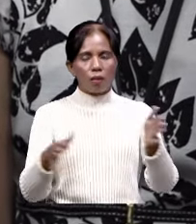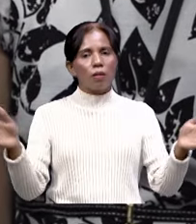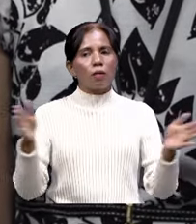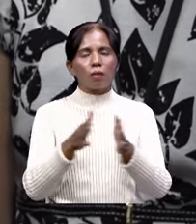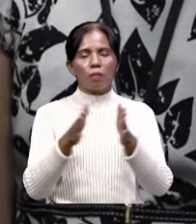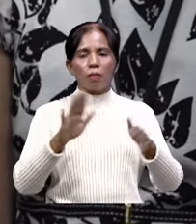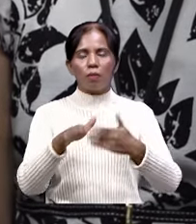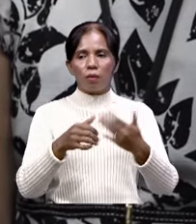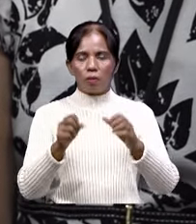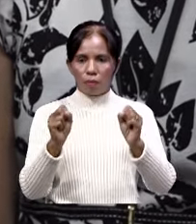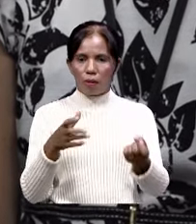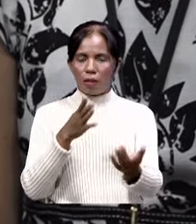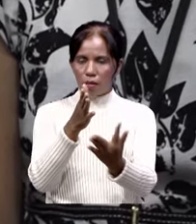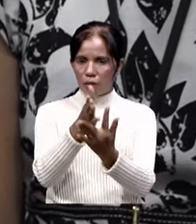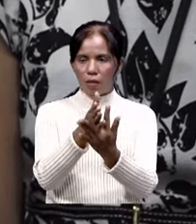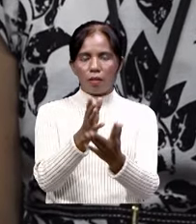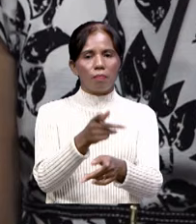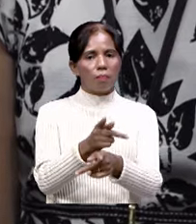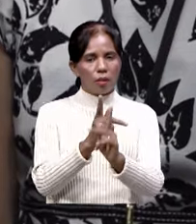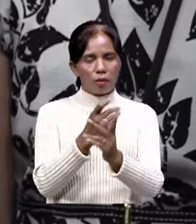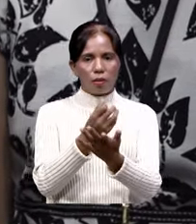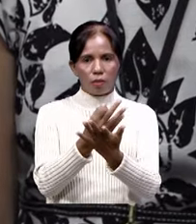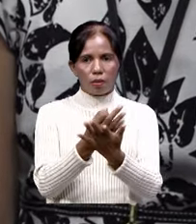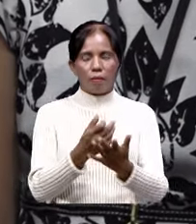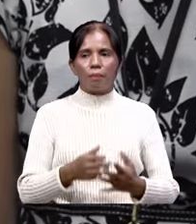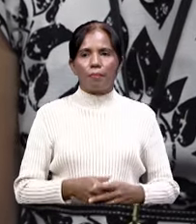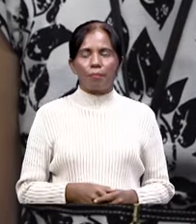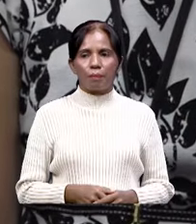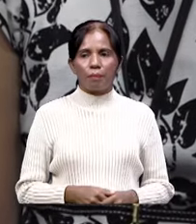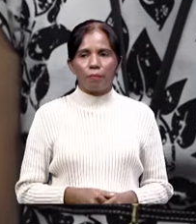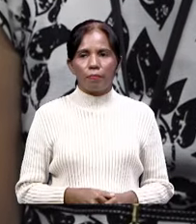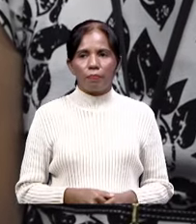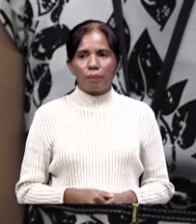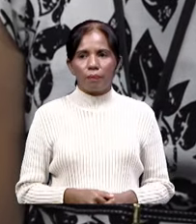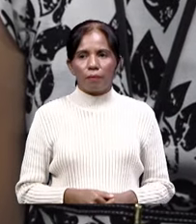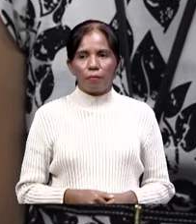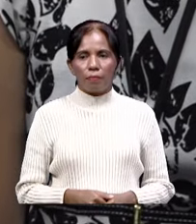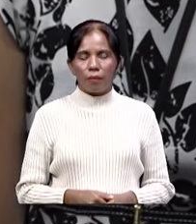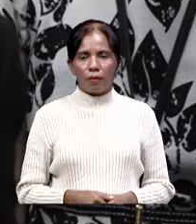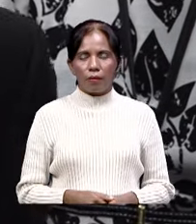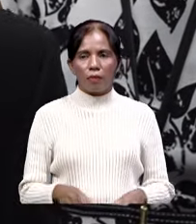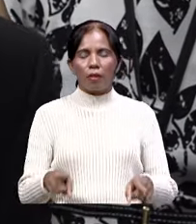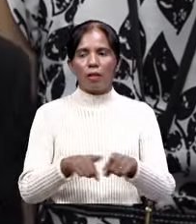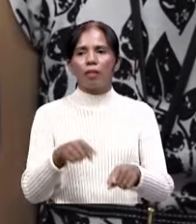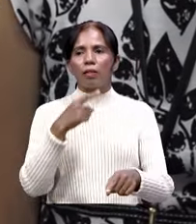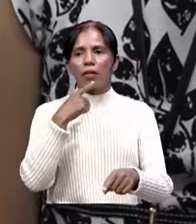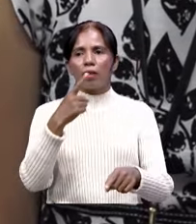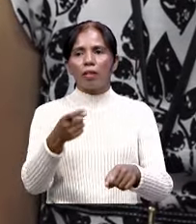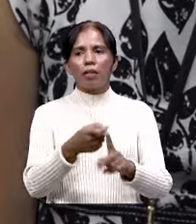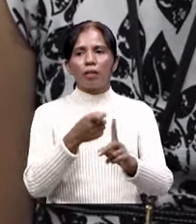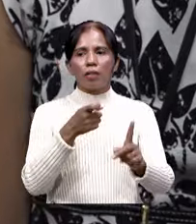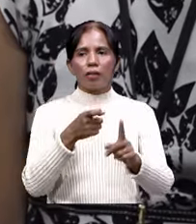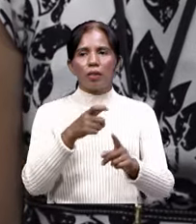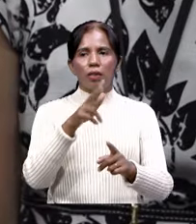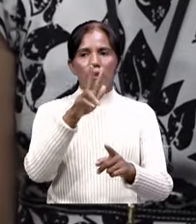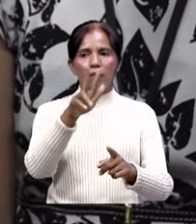tu tu belo acesso ba credit e é balo makansa mo dia no susi 300 milyon ni hamu